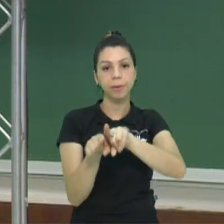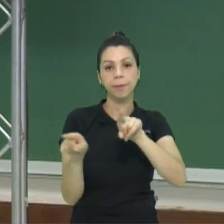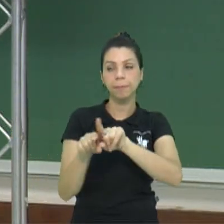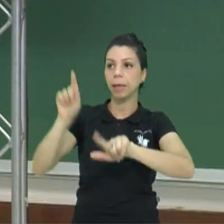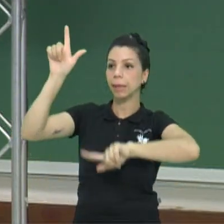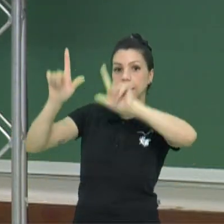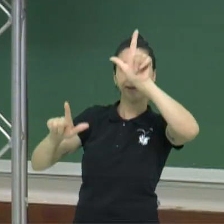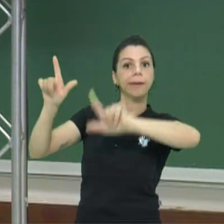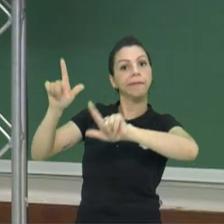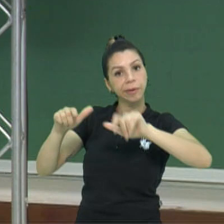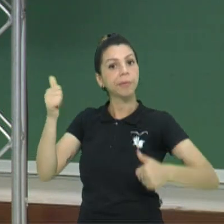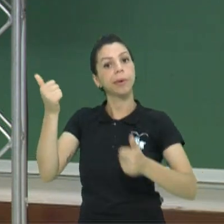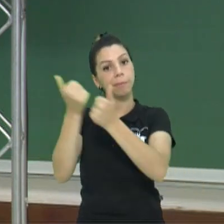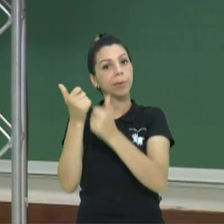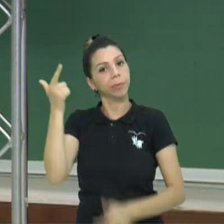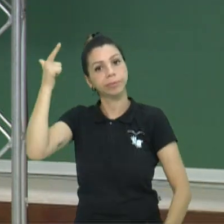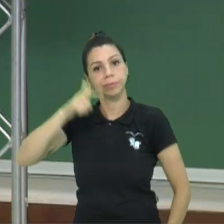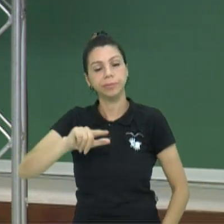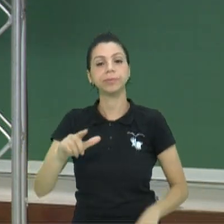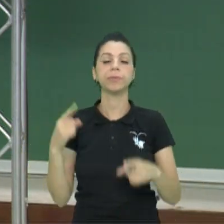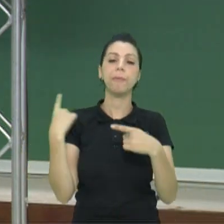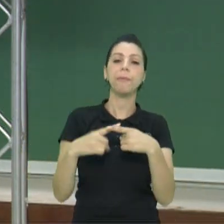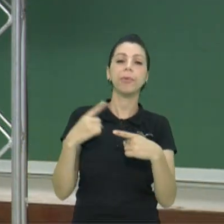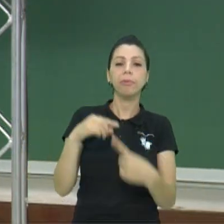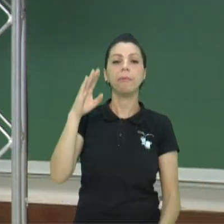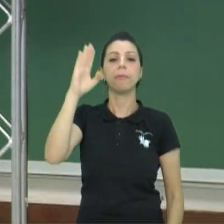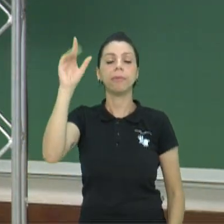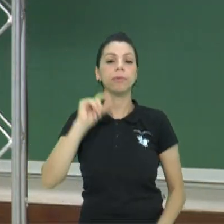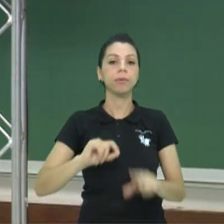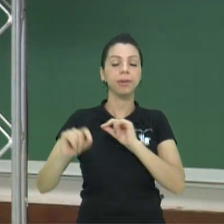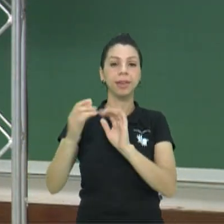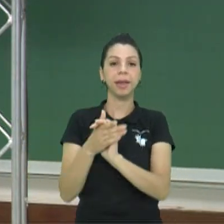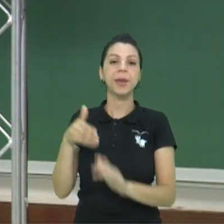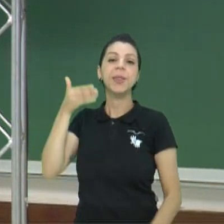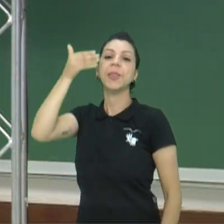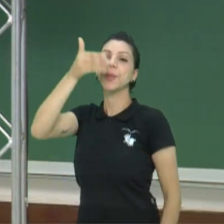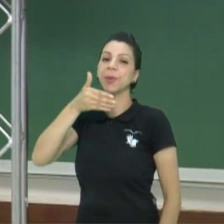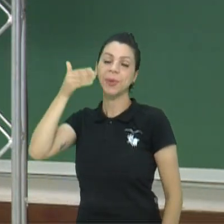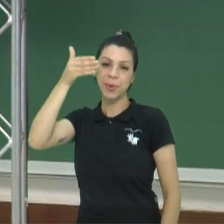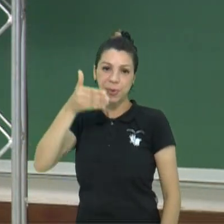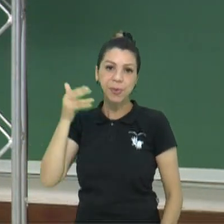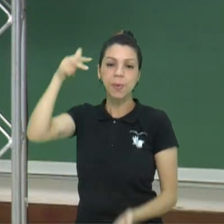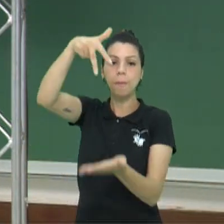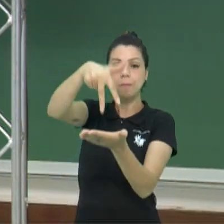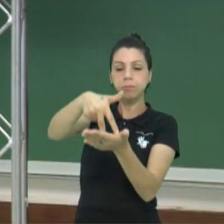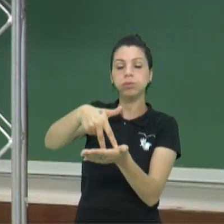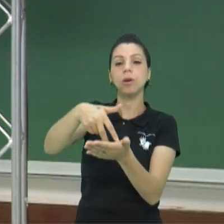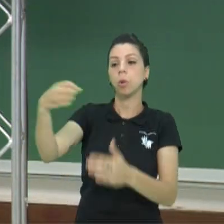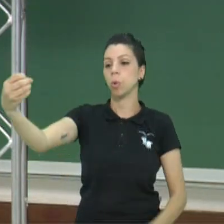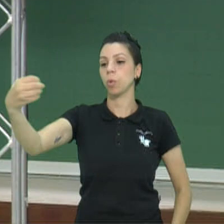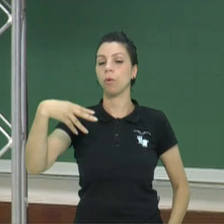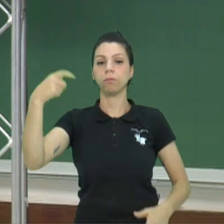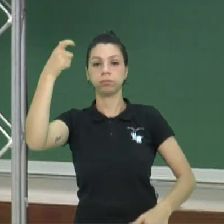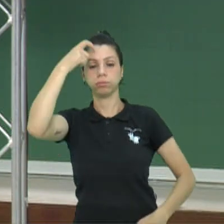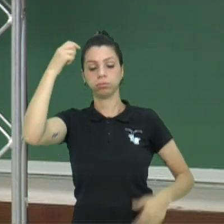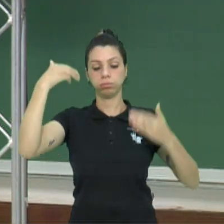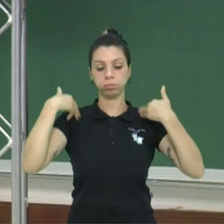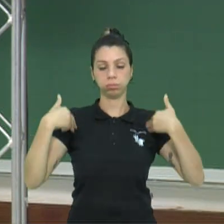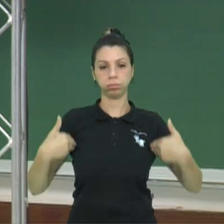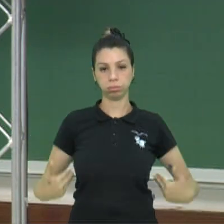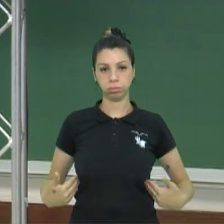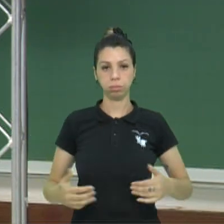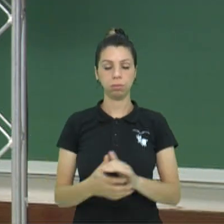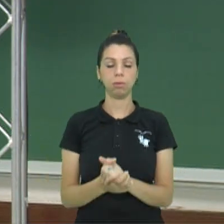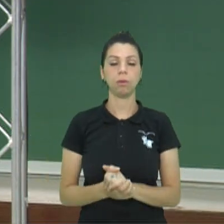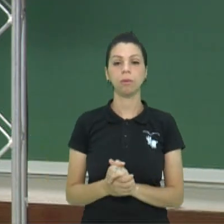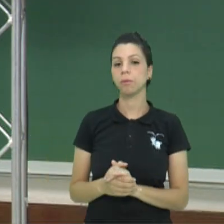mídia nessa campanha dele, principalmente pelo discurso da modernização e da moralização, os